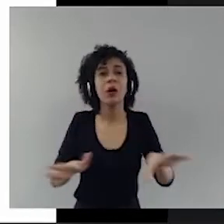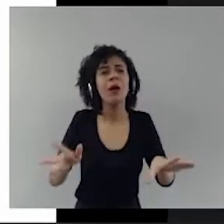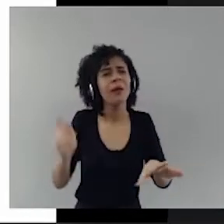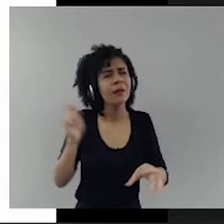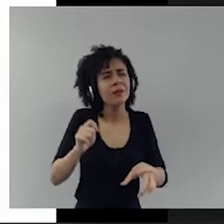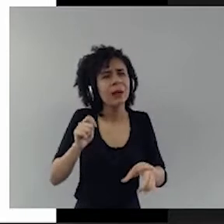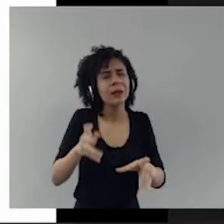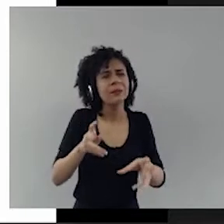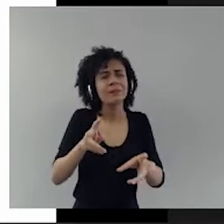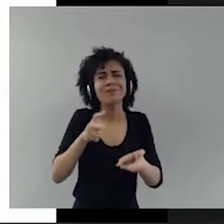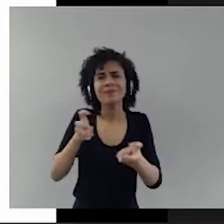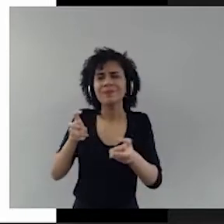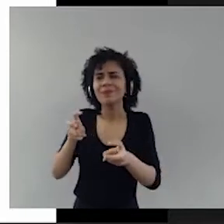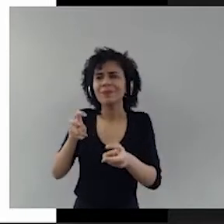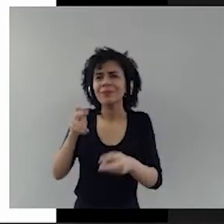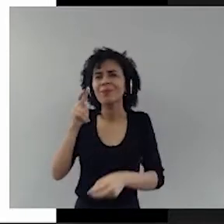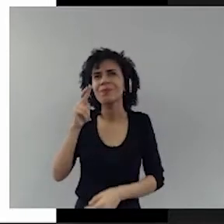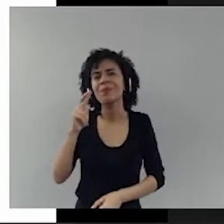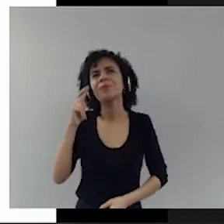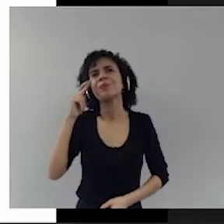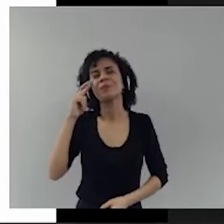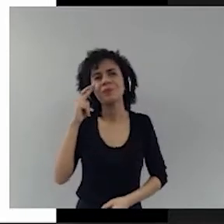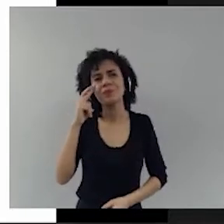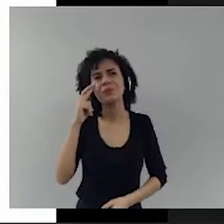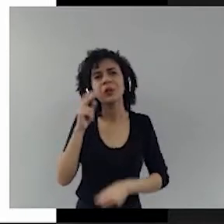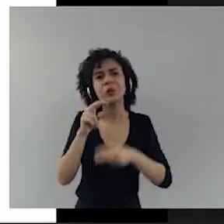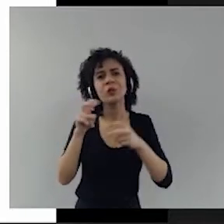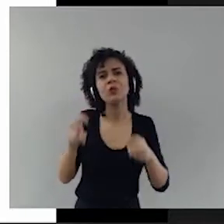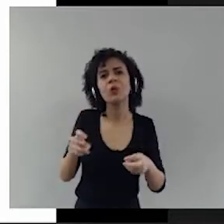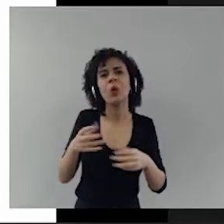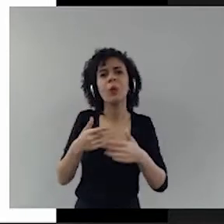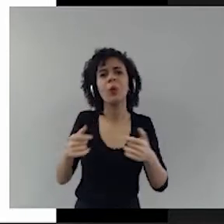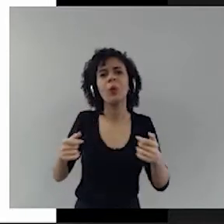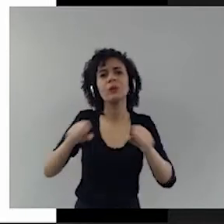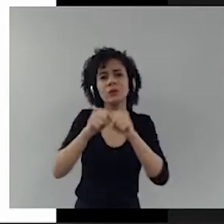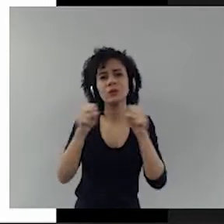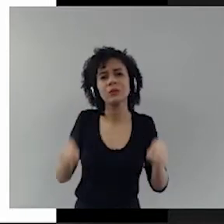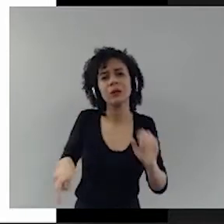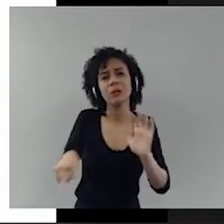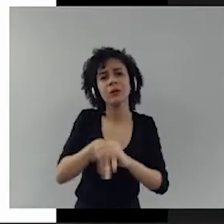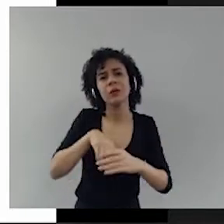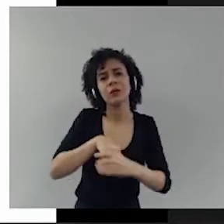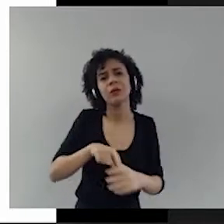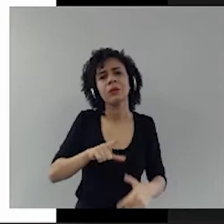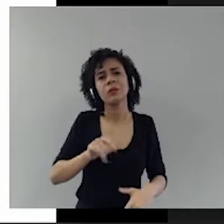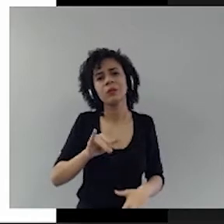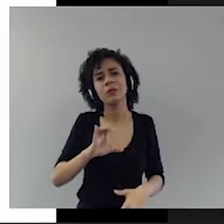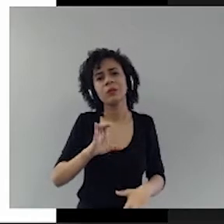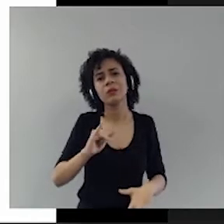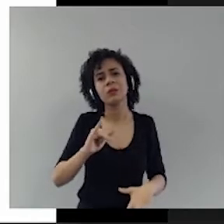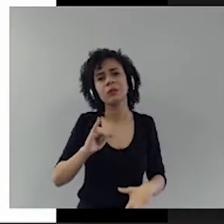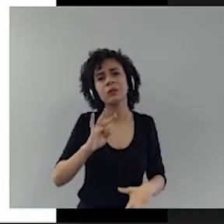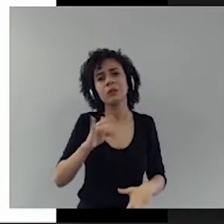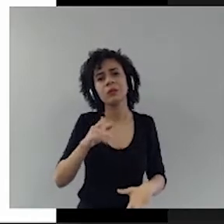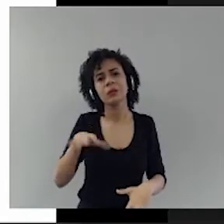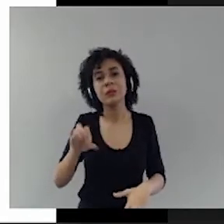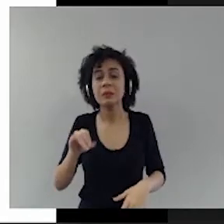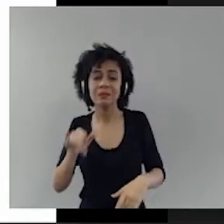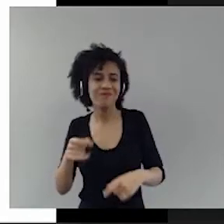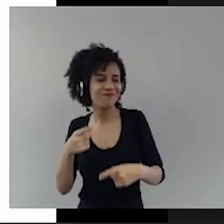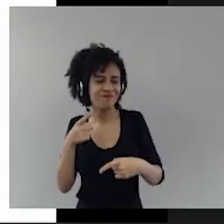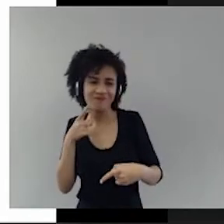de refletir sobre o sistema de licitações que a gente tem cirino momento desses ele se revela